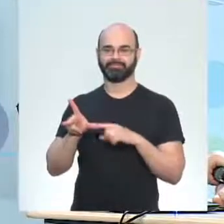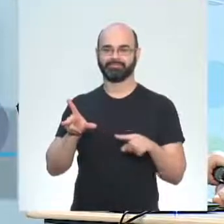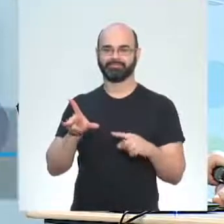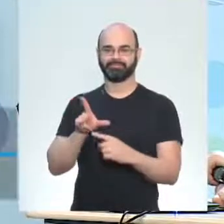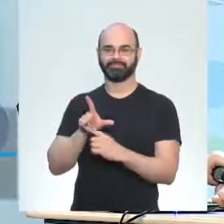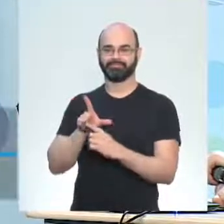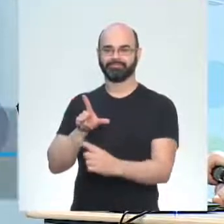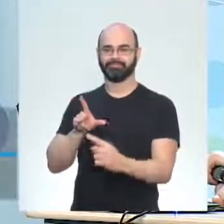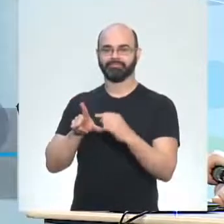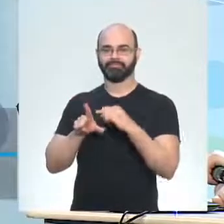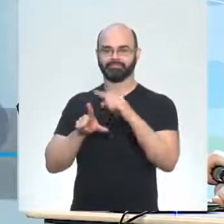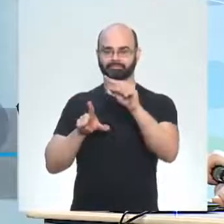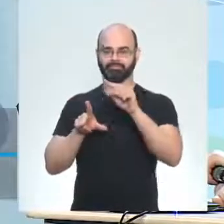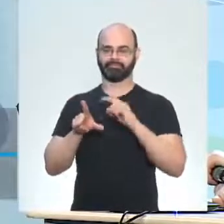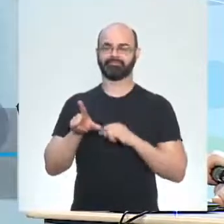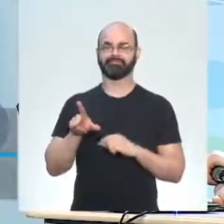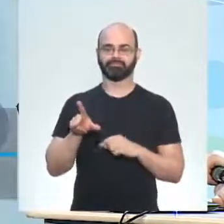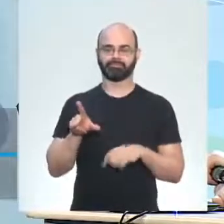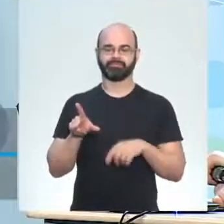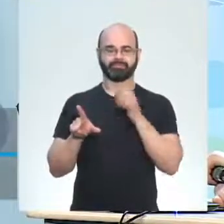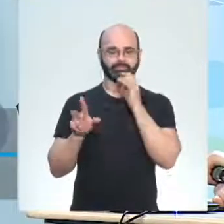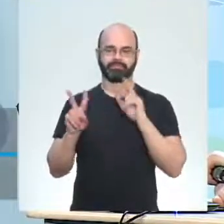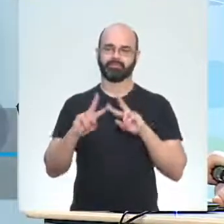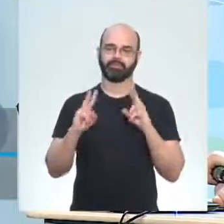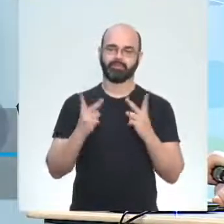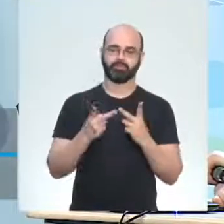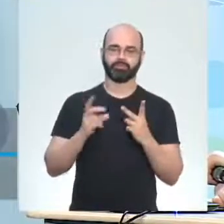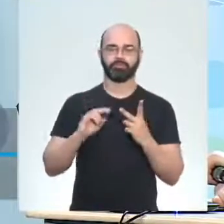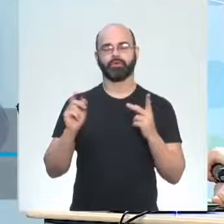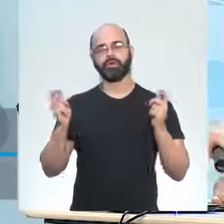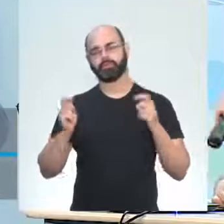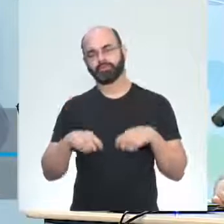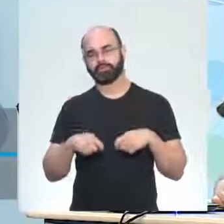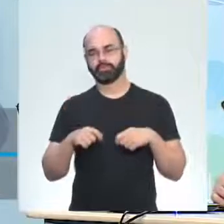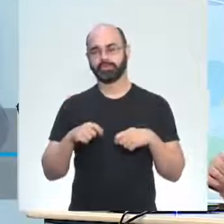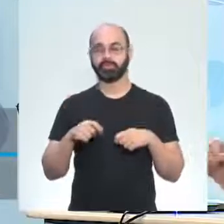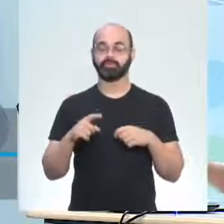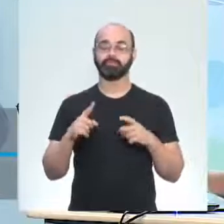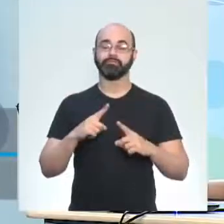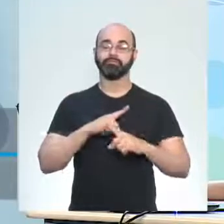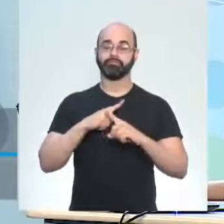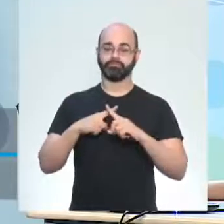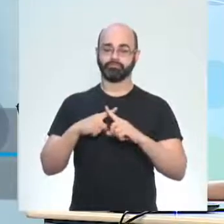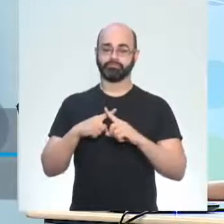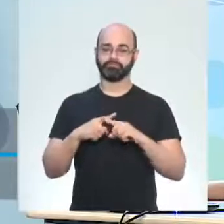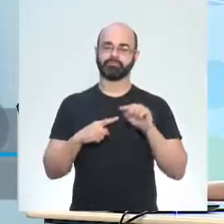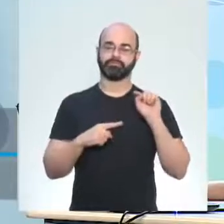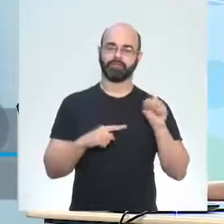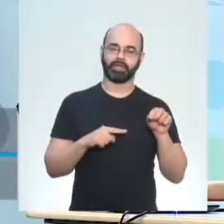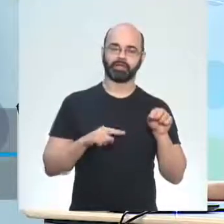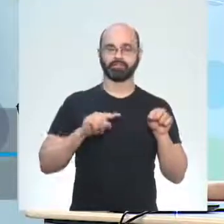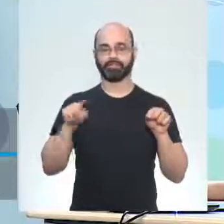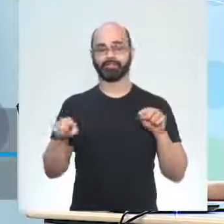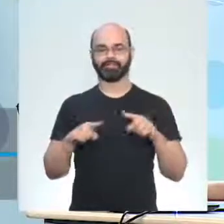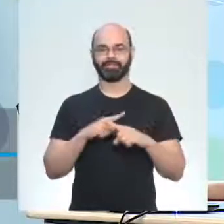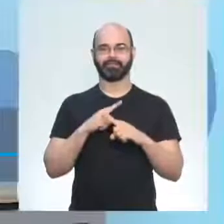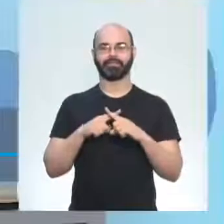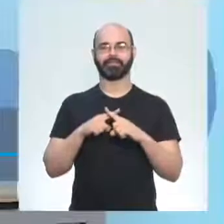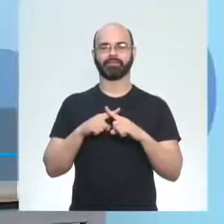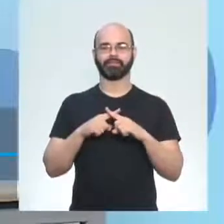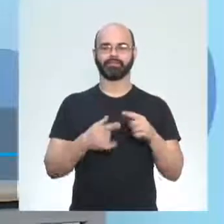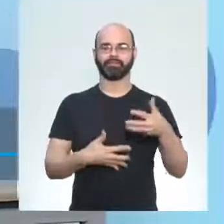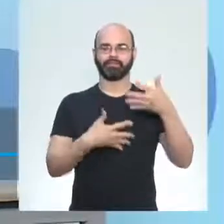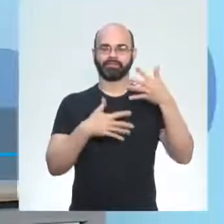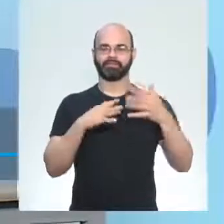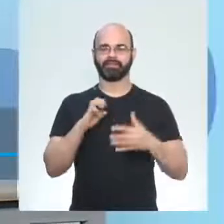ou a capacidade, o que a gente faz? A gente essas 3 dimensões, uma vezes a outra. Professora